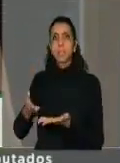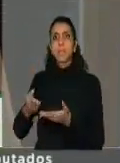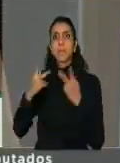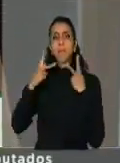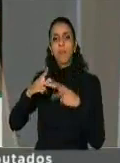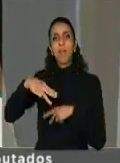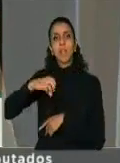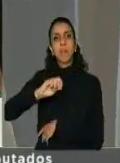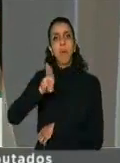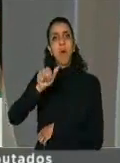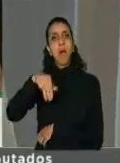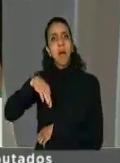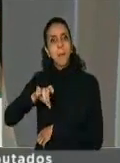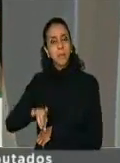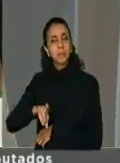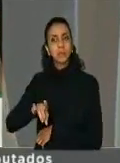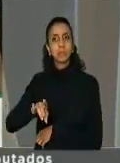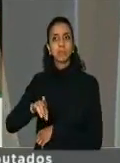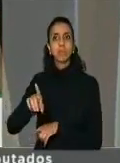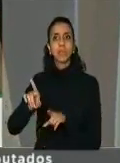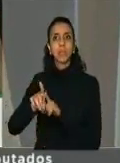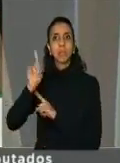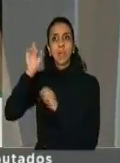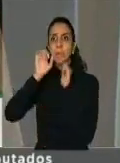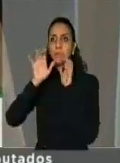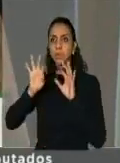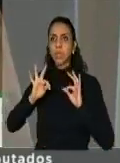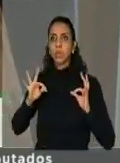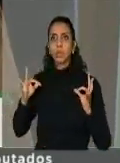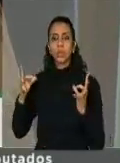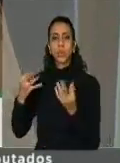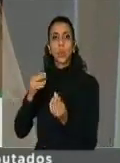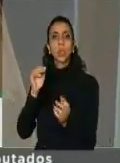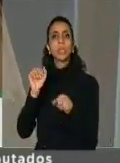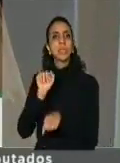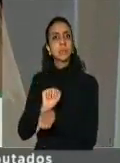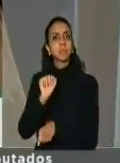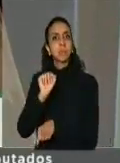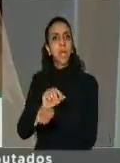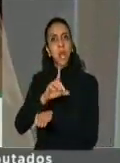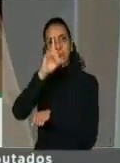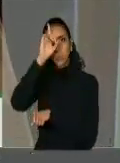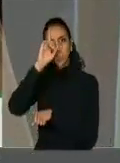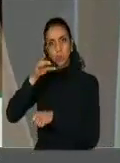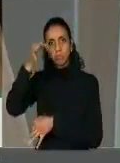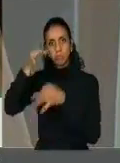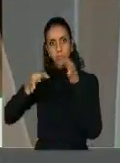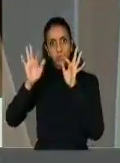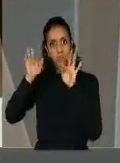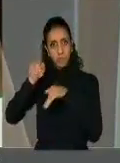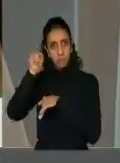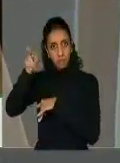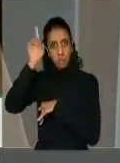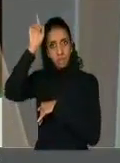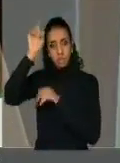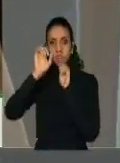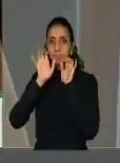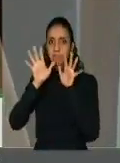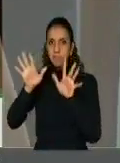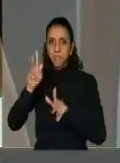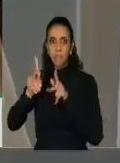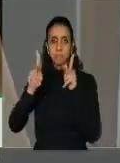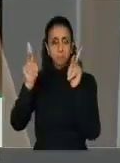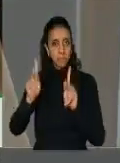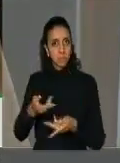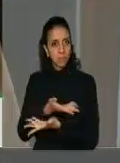sua purificada linhagem, e todos os que seguem até o dia do juízo final. Que a paz e a bênção de Deus estejam com